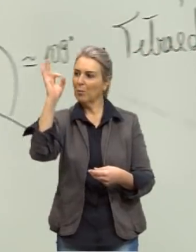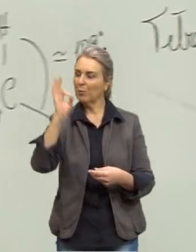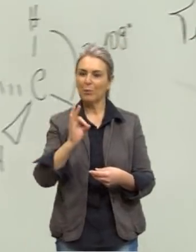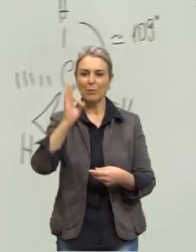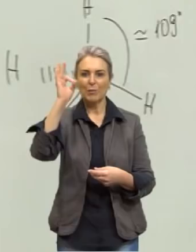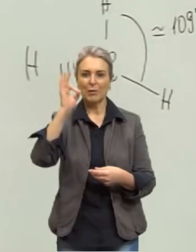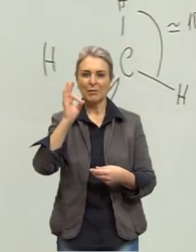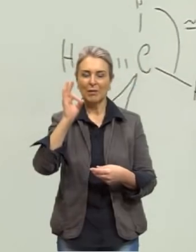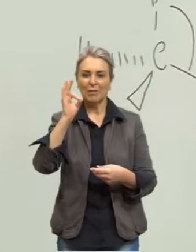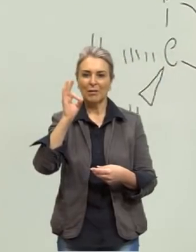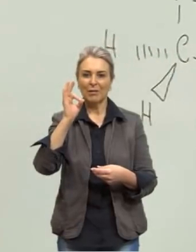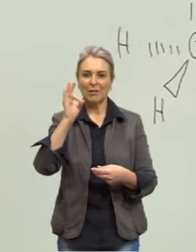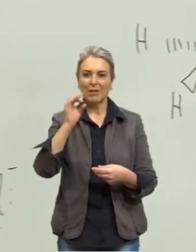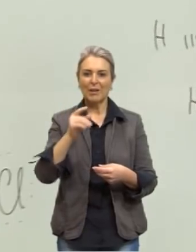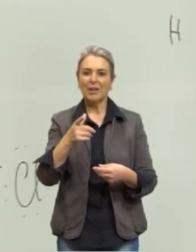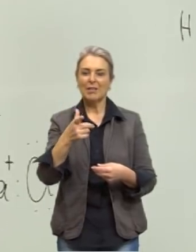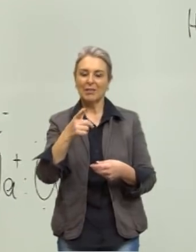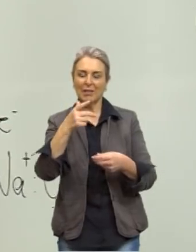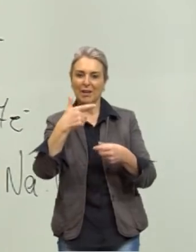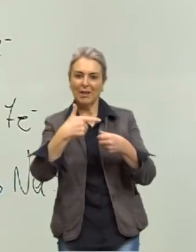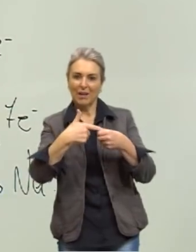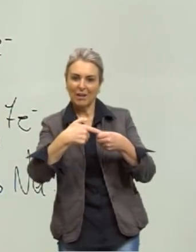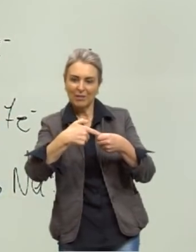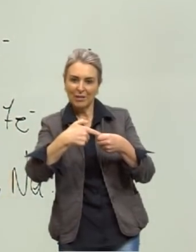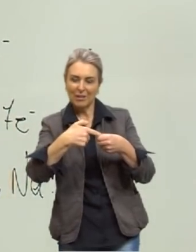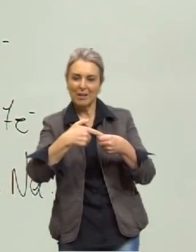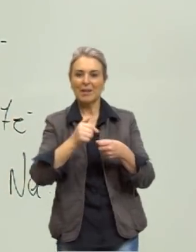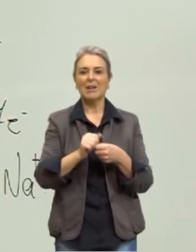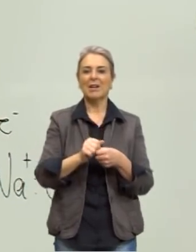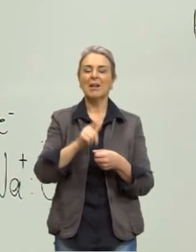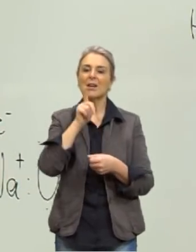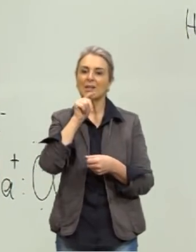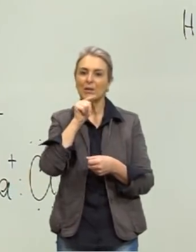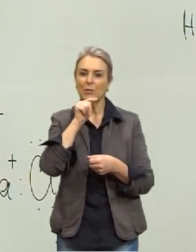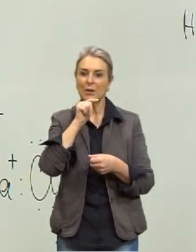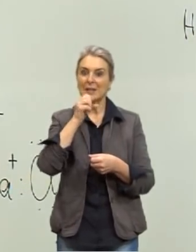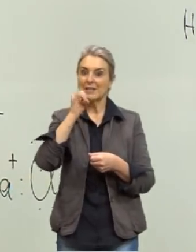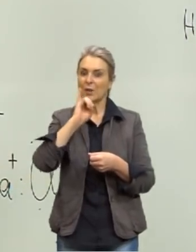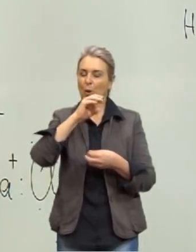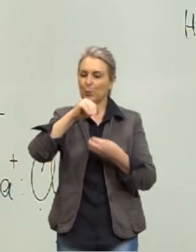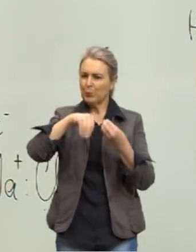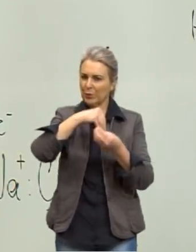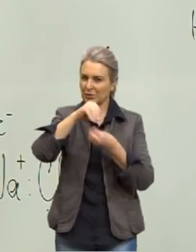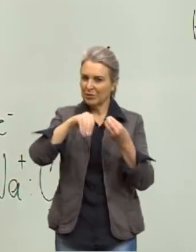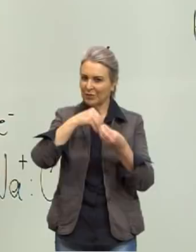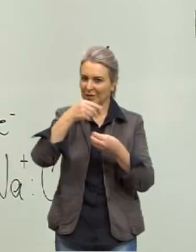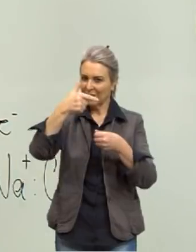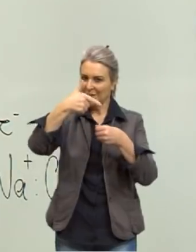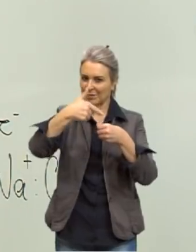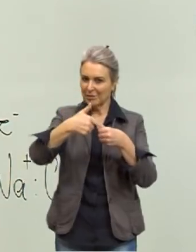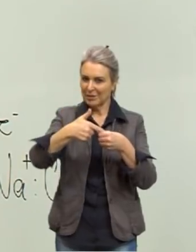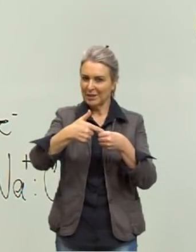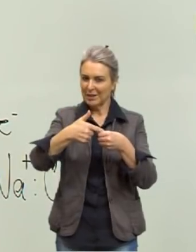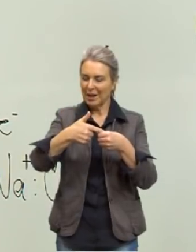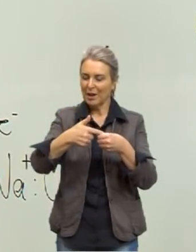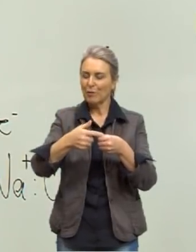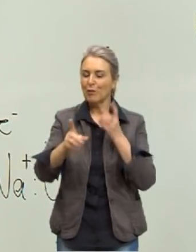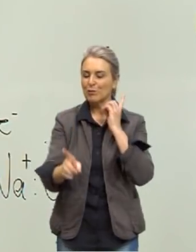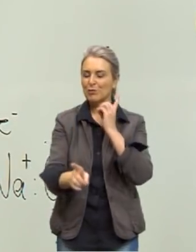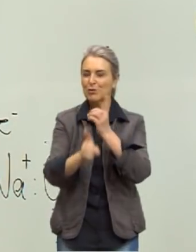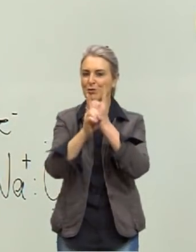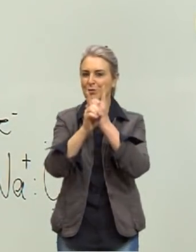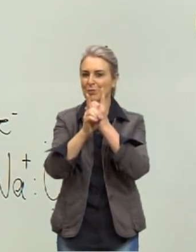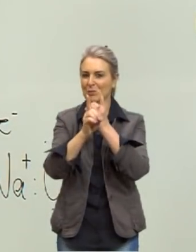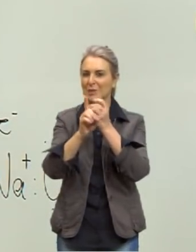então se a gente fizer por exemplo adulteração da gasolina acrescentando mais etanol eu consigo a partir desse